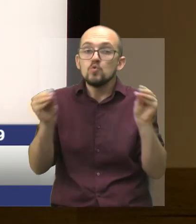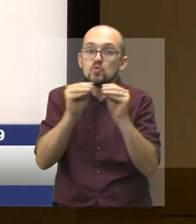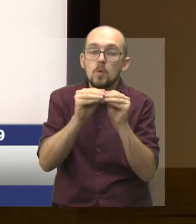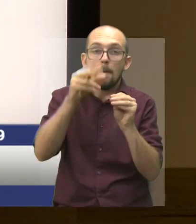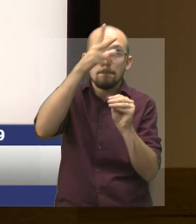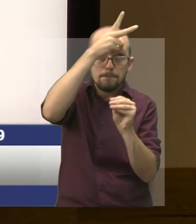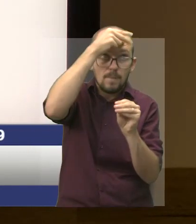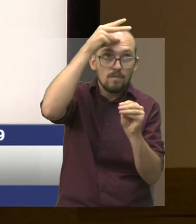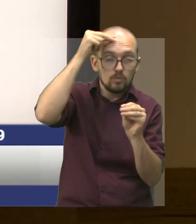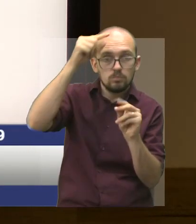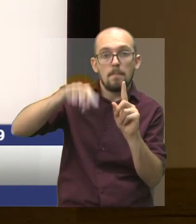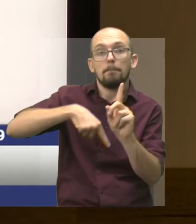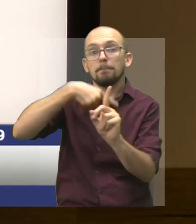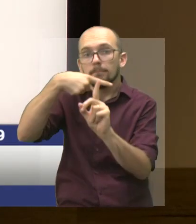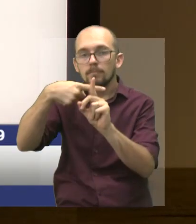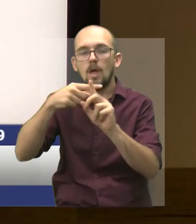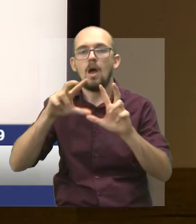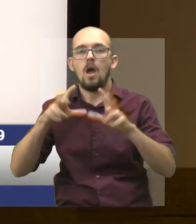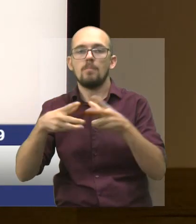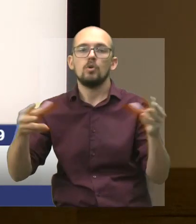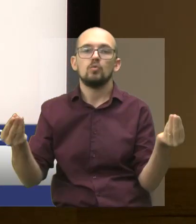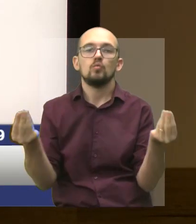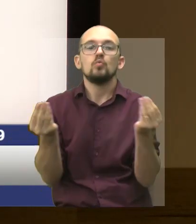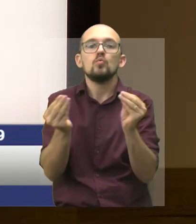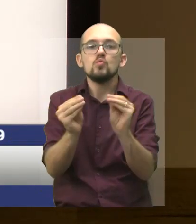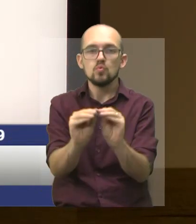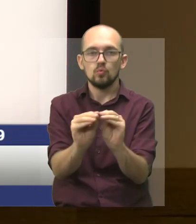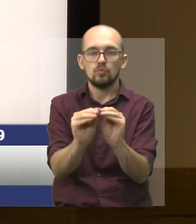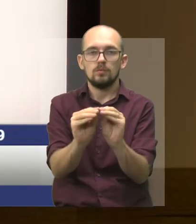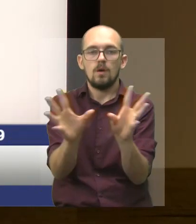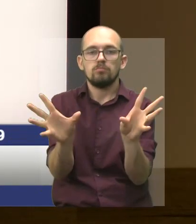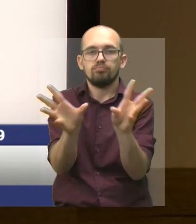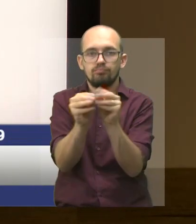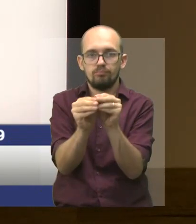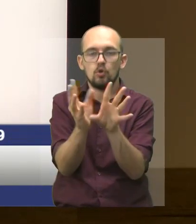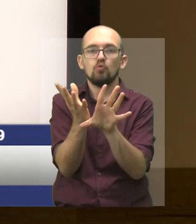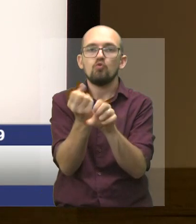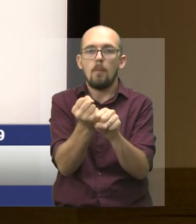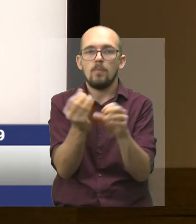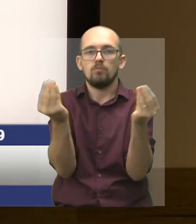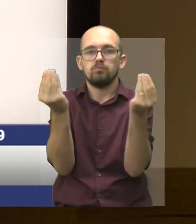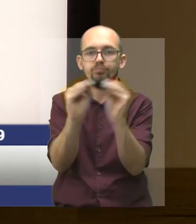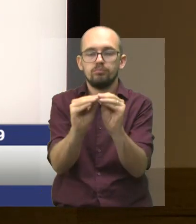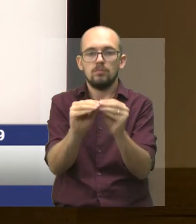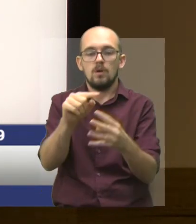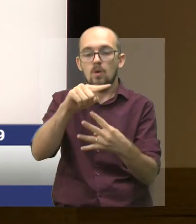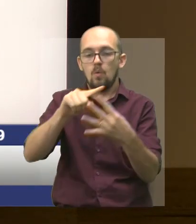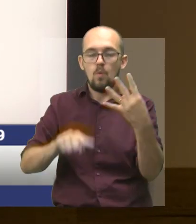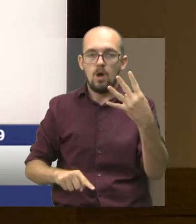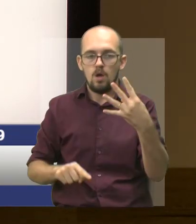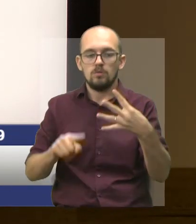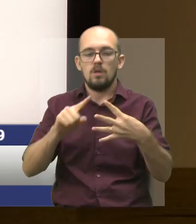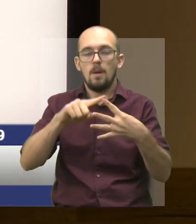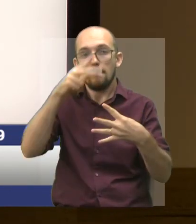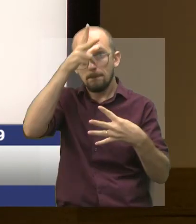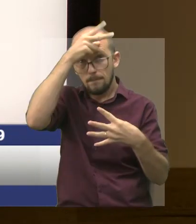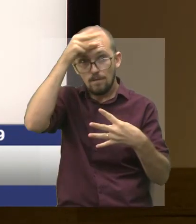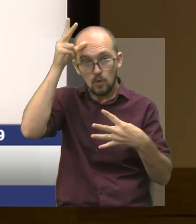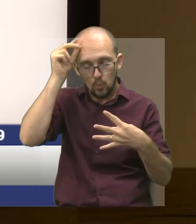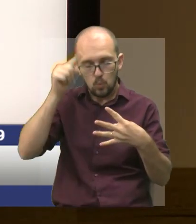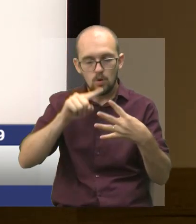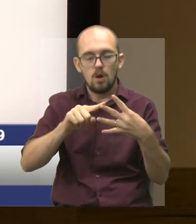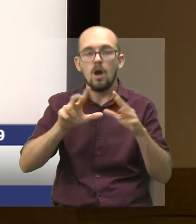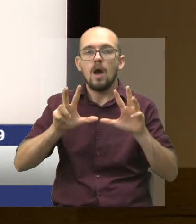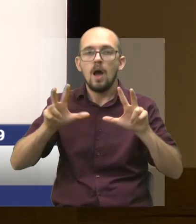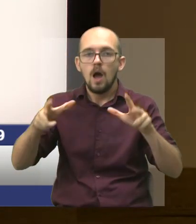Prefeitura mais a Câmara. Aqui a gente reúne os três órgãos, os quatro órgãos, né? Prefeitura, Câmara